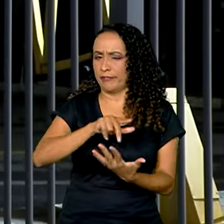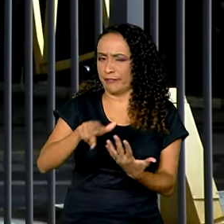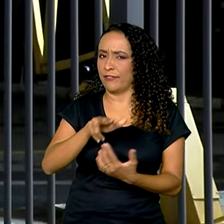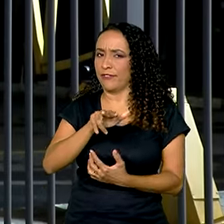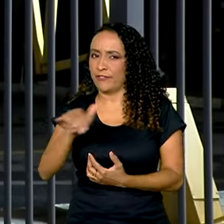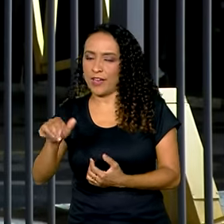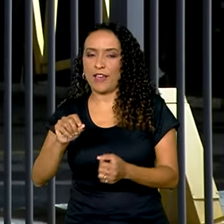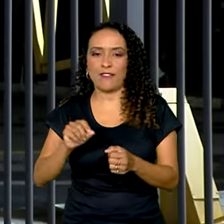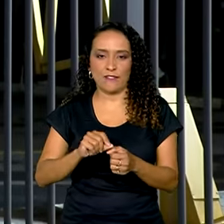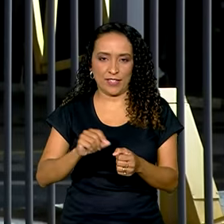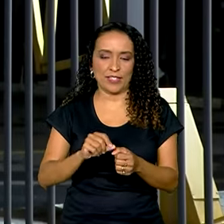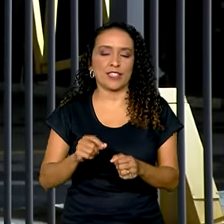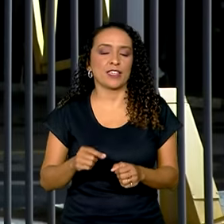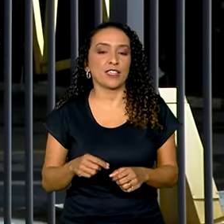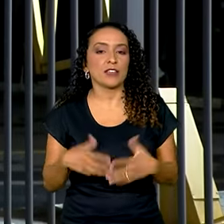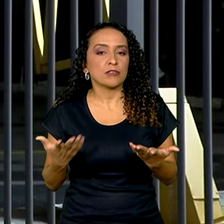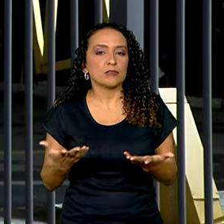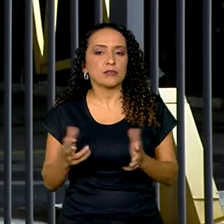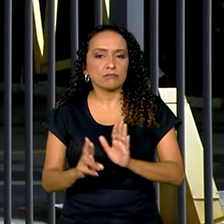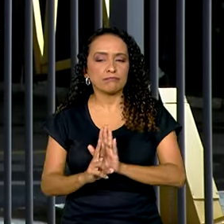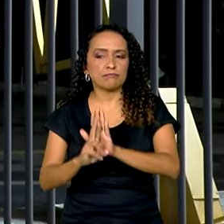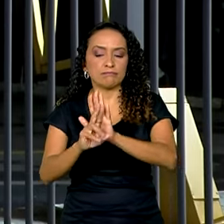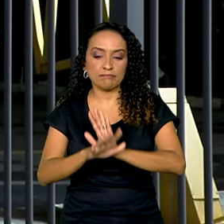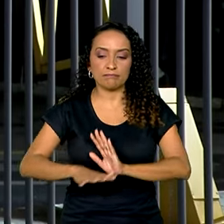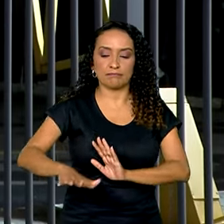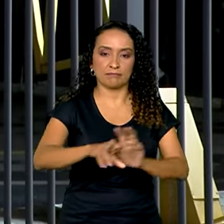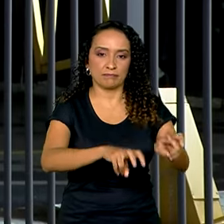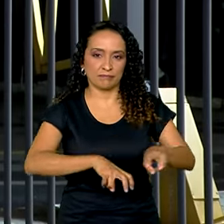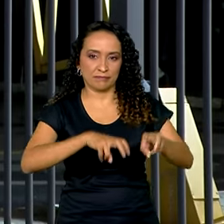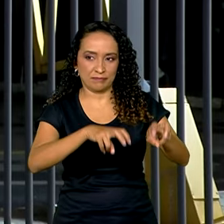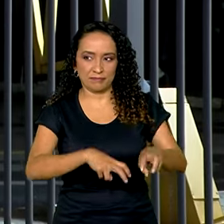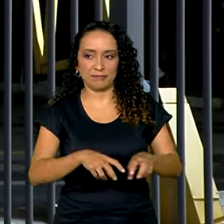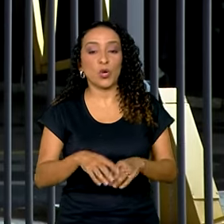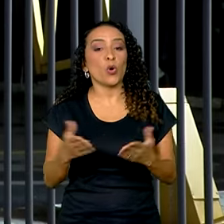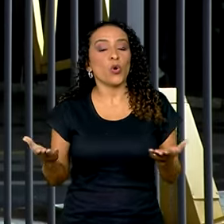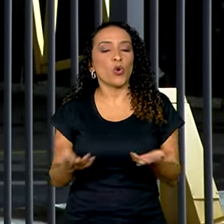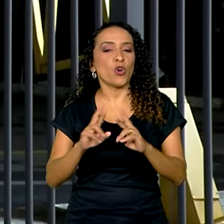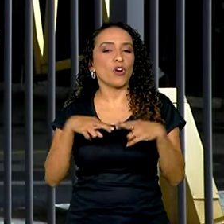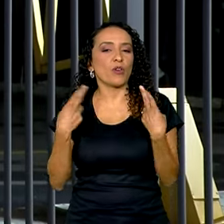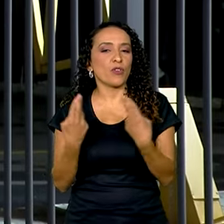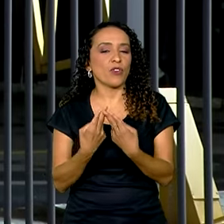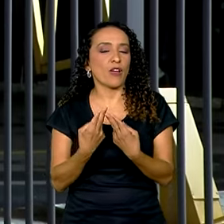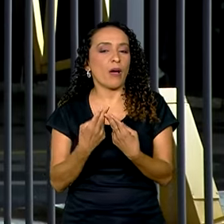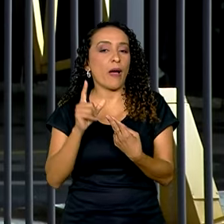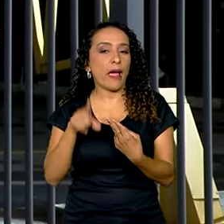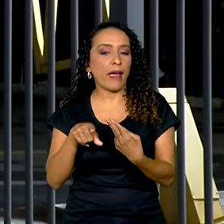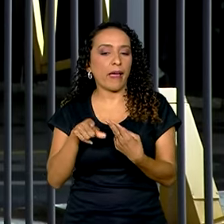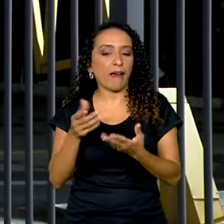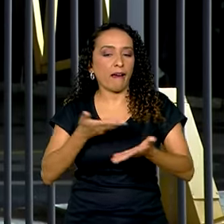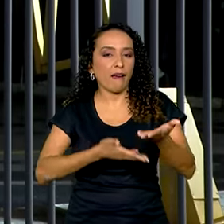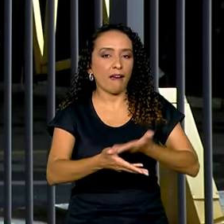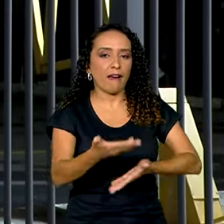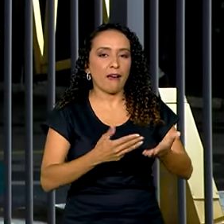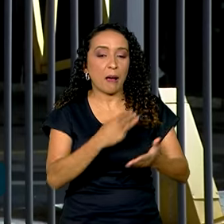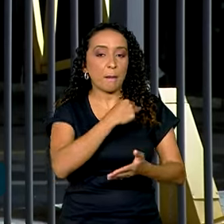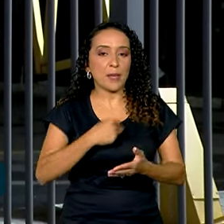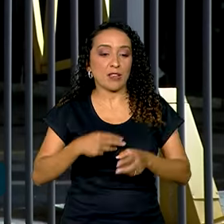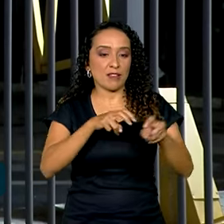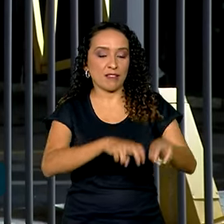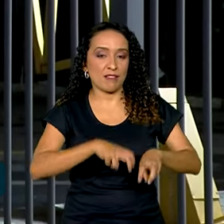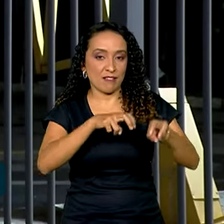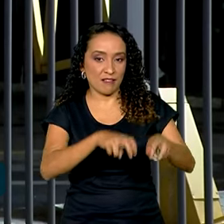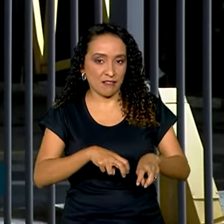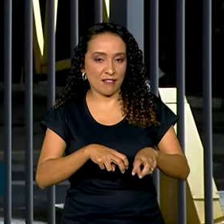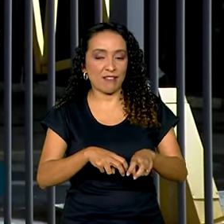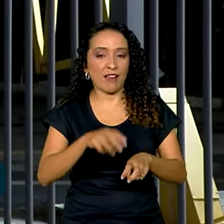Lula vai promover com representantes do agronegócio. Hoje a reunião está sendo mediada pelo ministro da Agricultura e